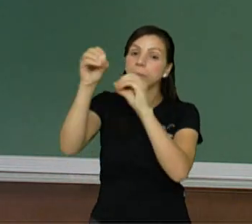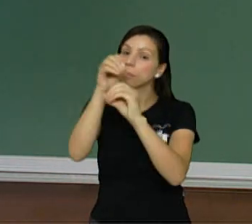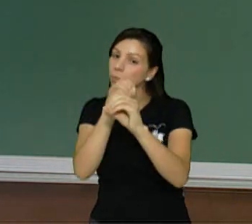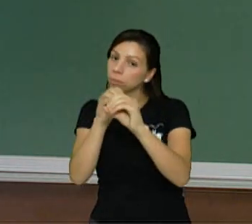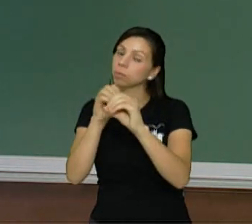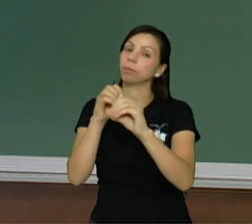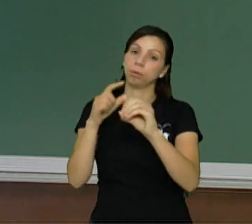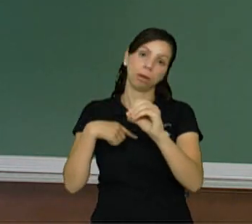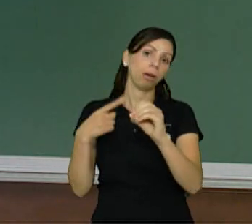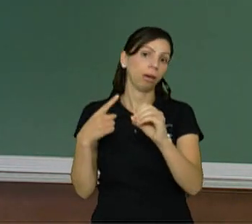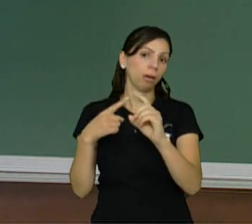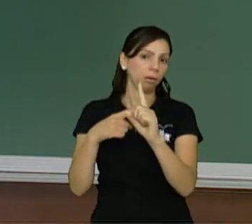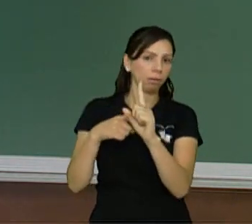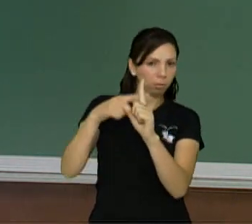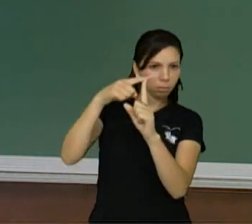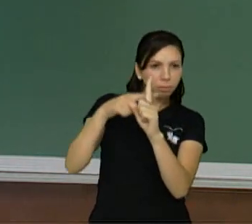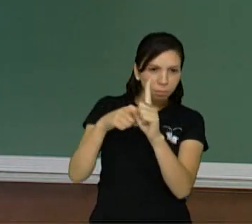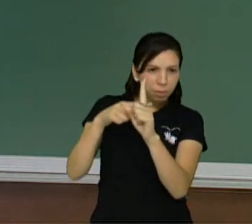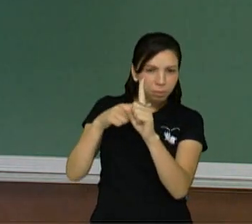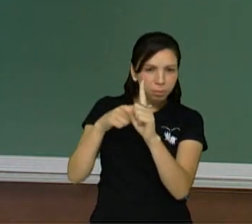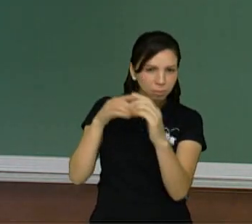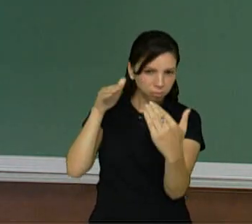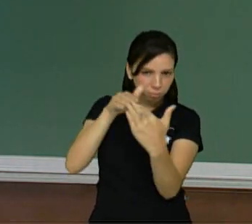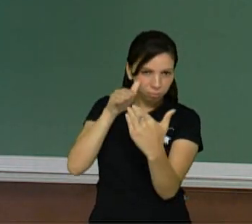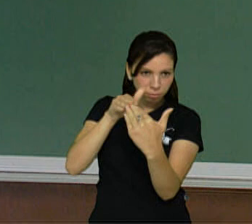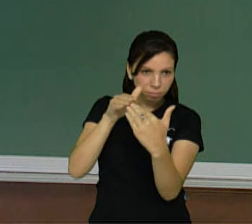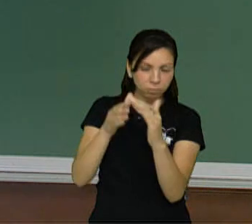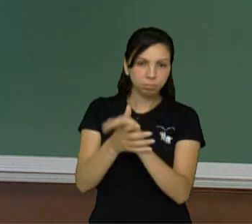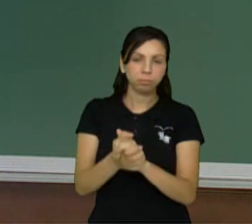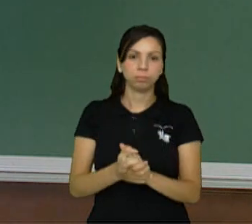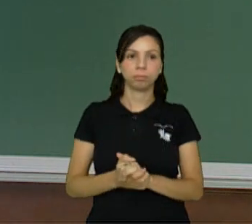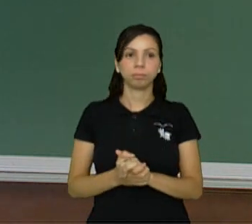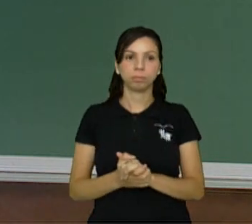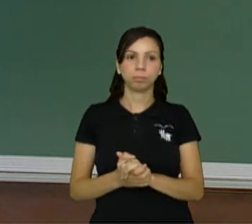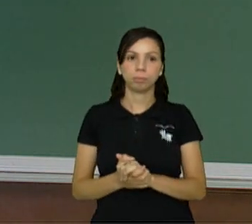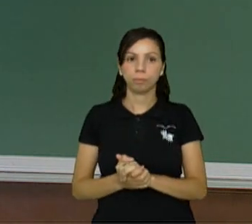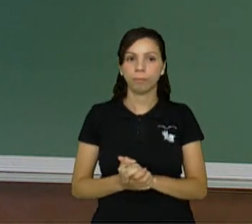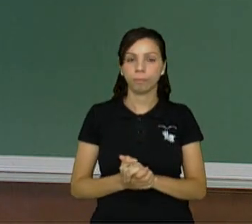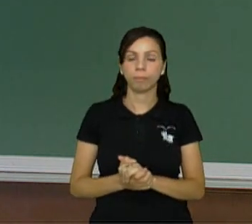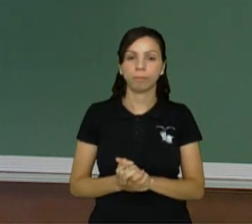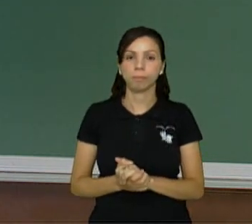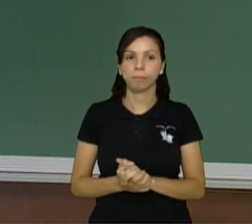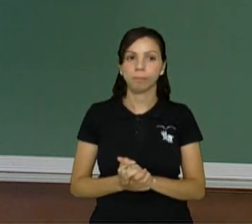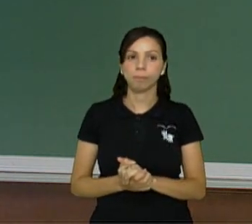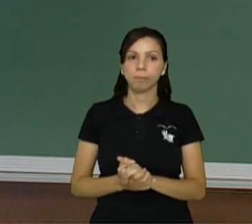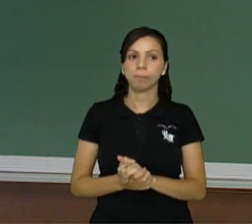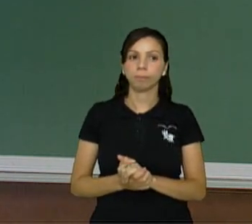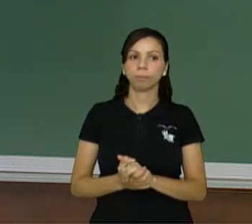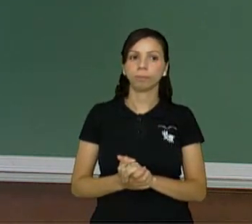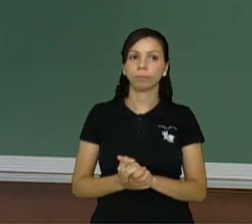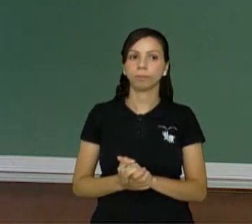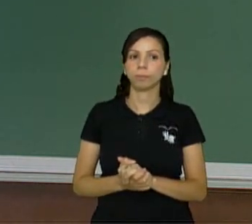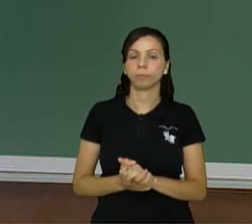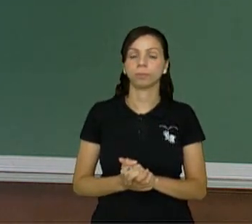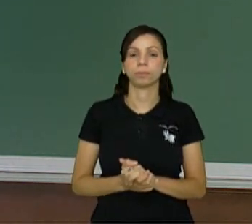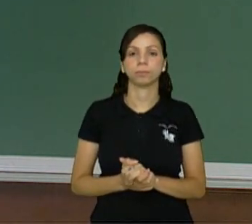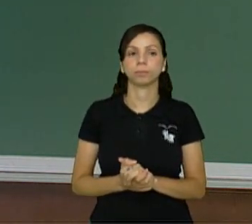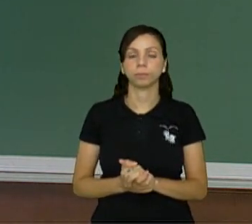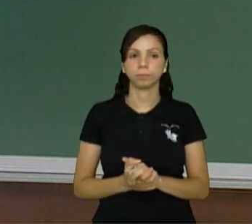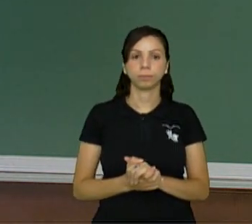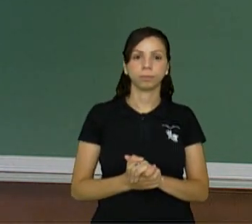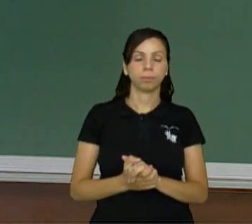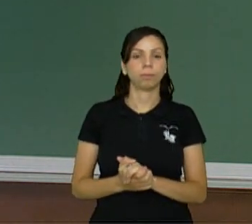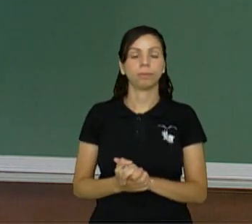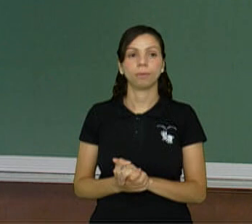Isso é temperatura? Concorda comigo? Pessoal, eu vou preencher aqui, daí eu vou resolver bem bonitinho com vocês, ó.